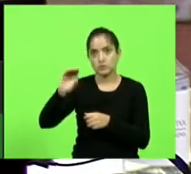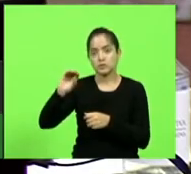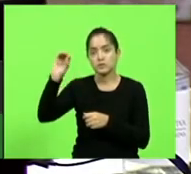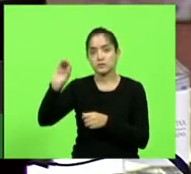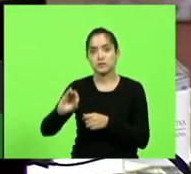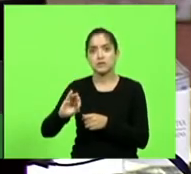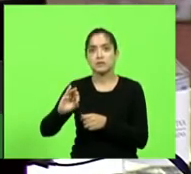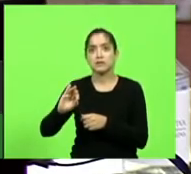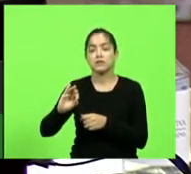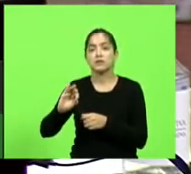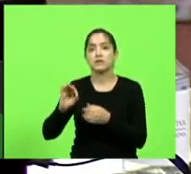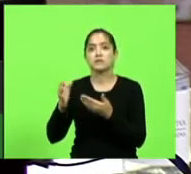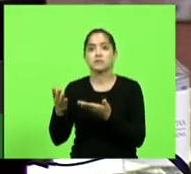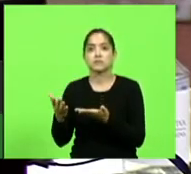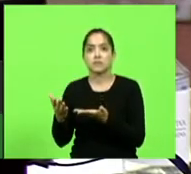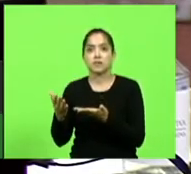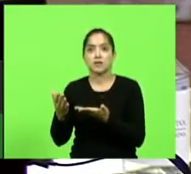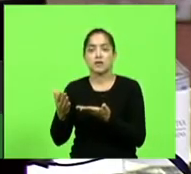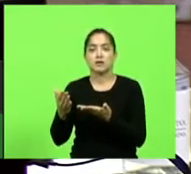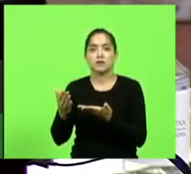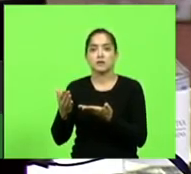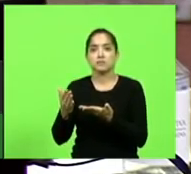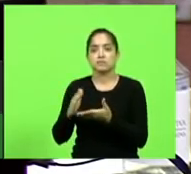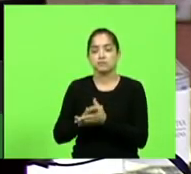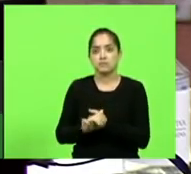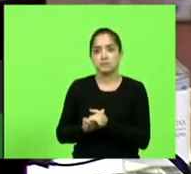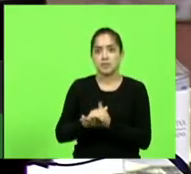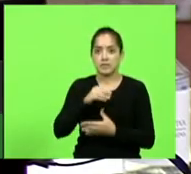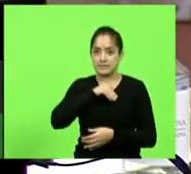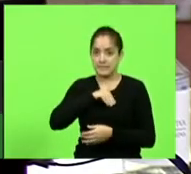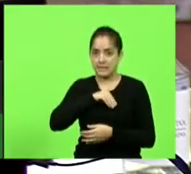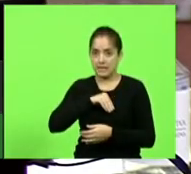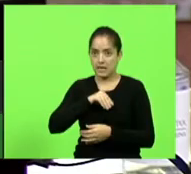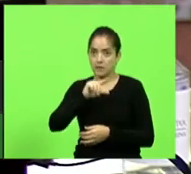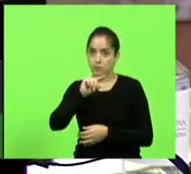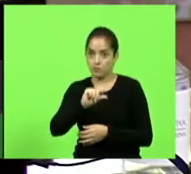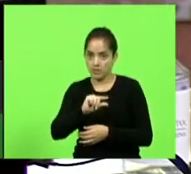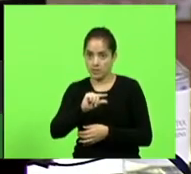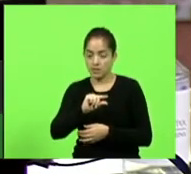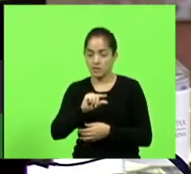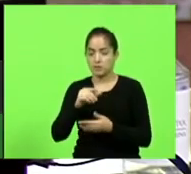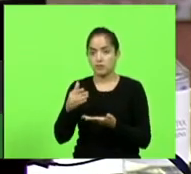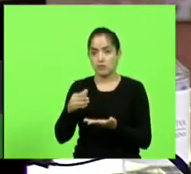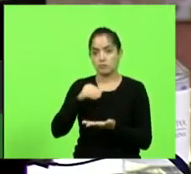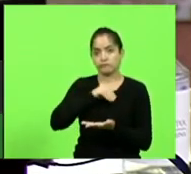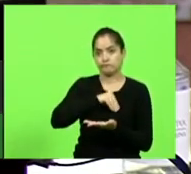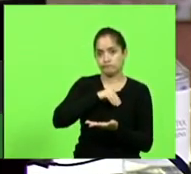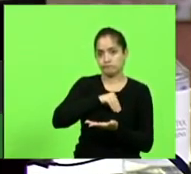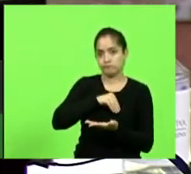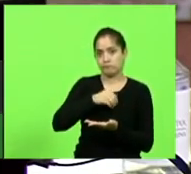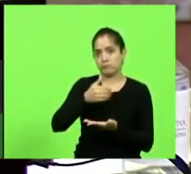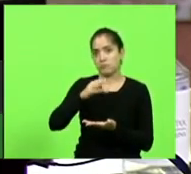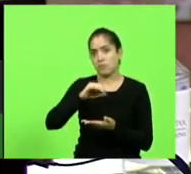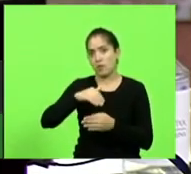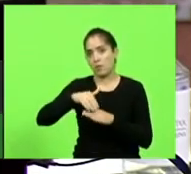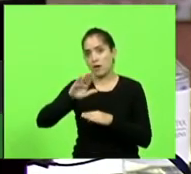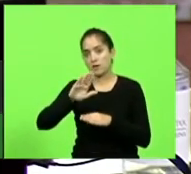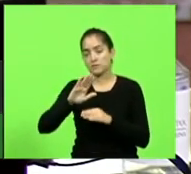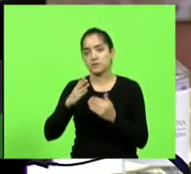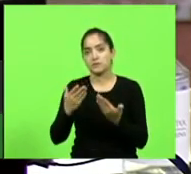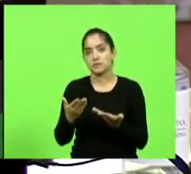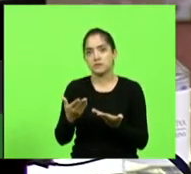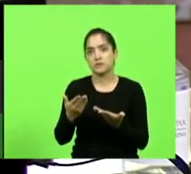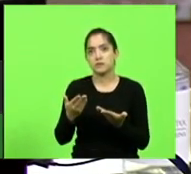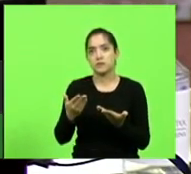ou seja, 70% para quem ganha um salário mínimo, para quem ganha 10% ou para quem ganha 20%. Até porque se vai